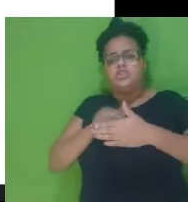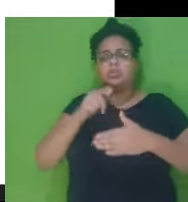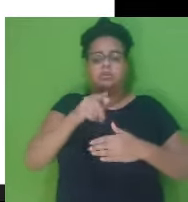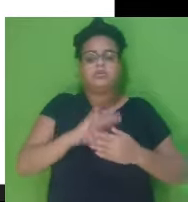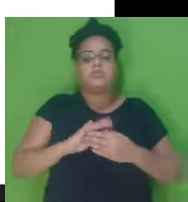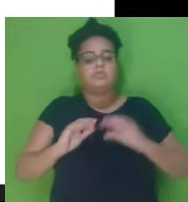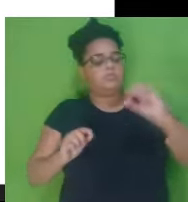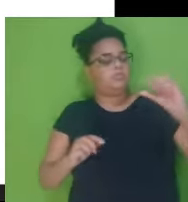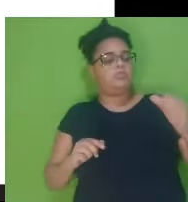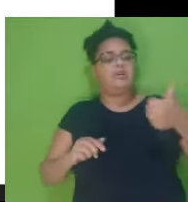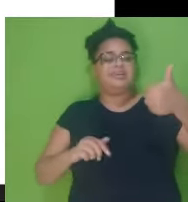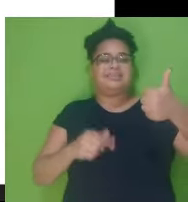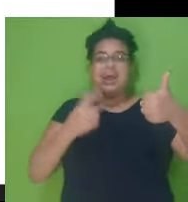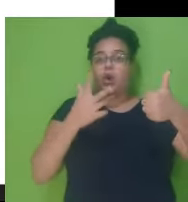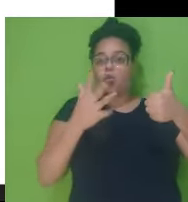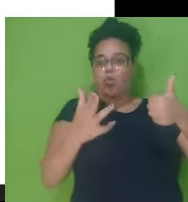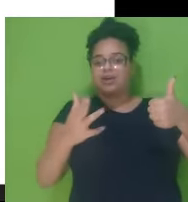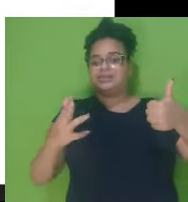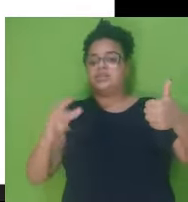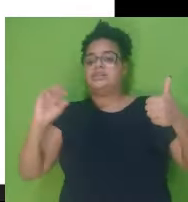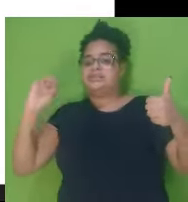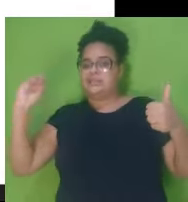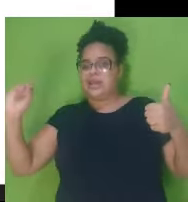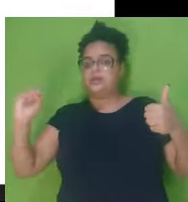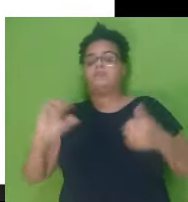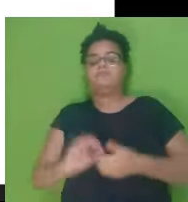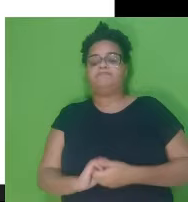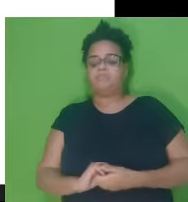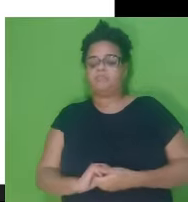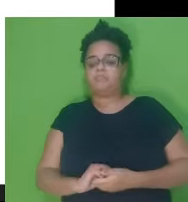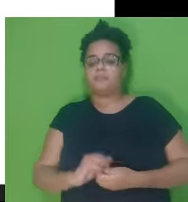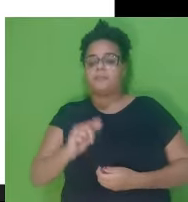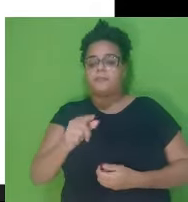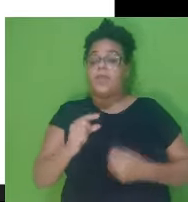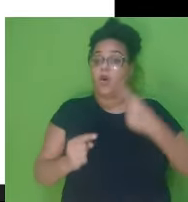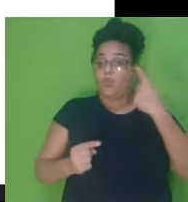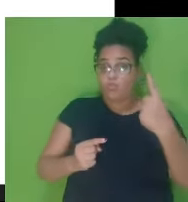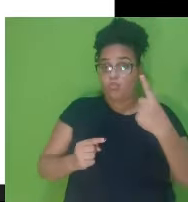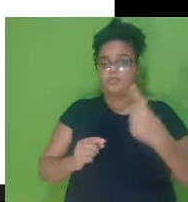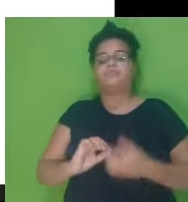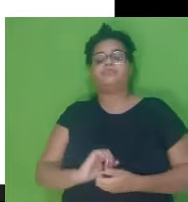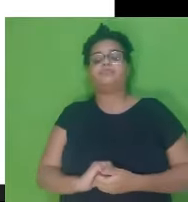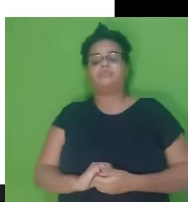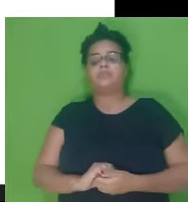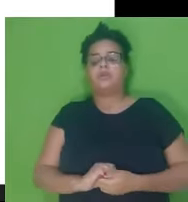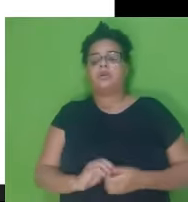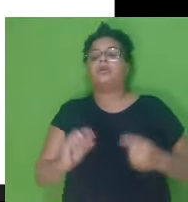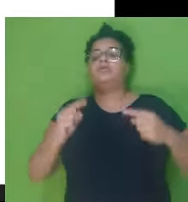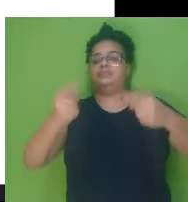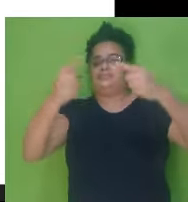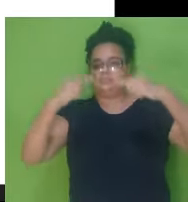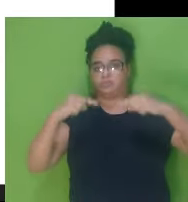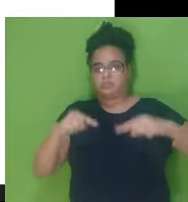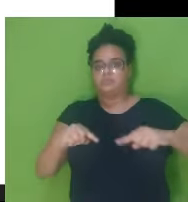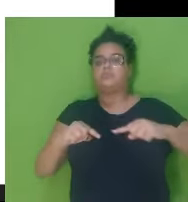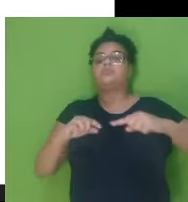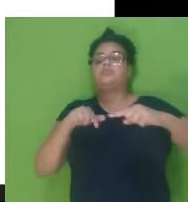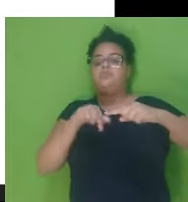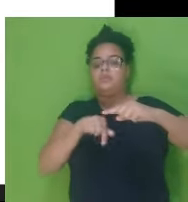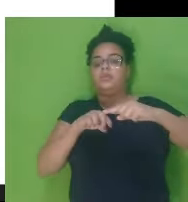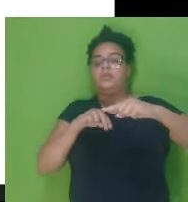x tende a 0, o numerador tende a cosseno de 0 que é 1. E o